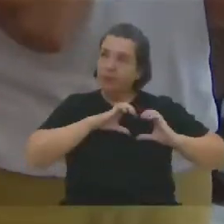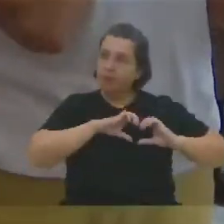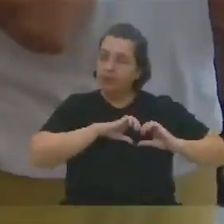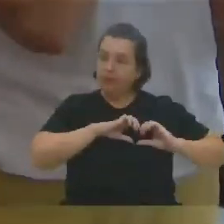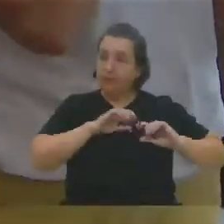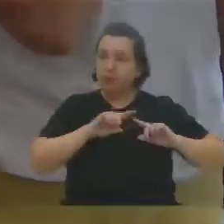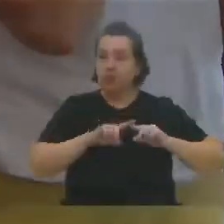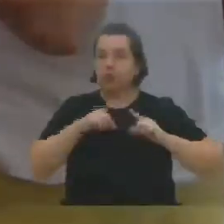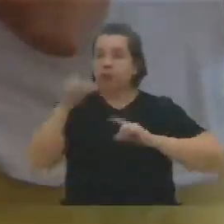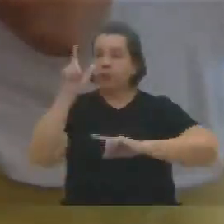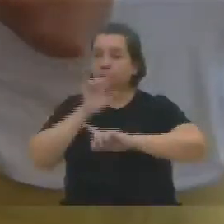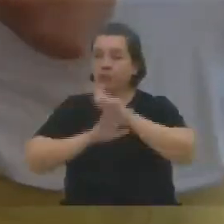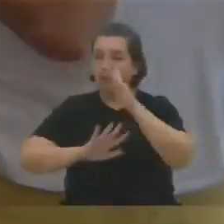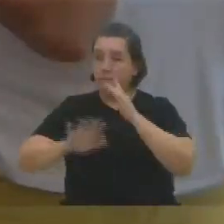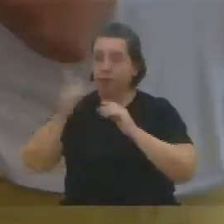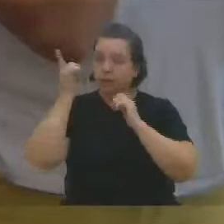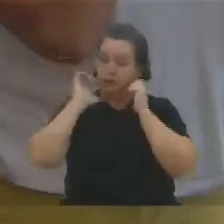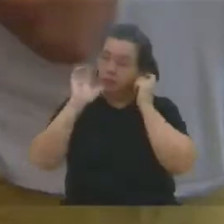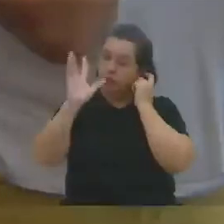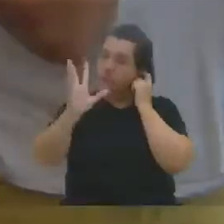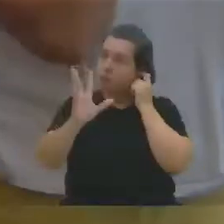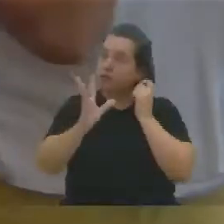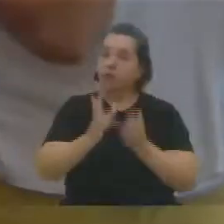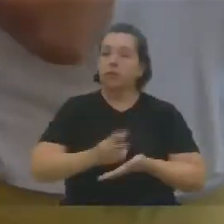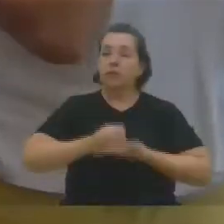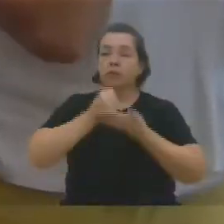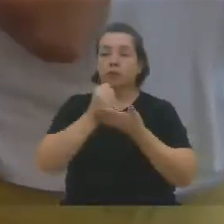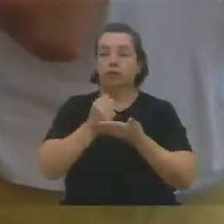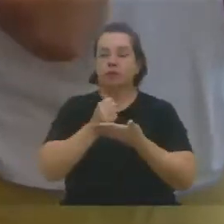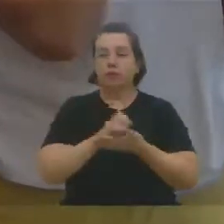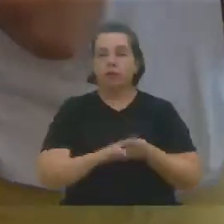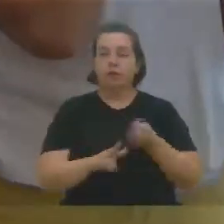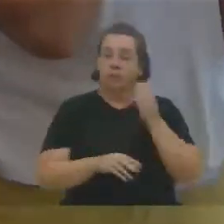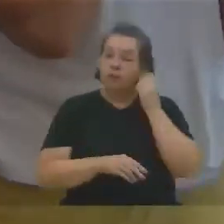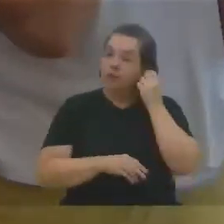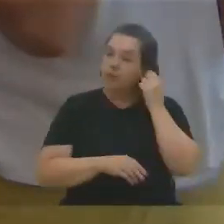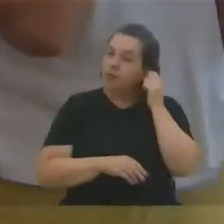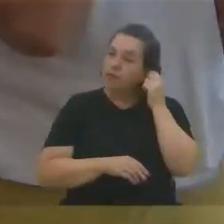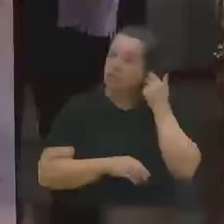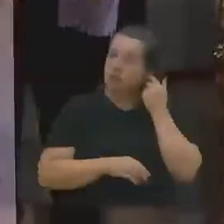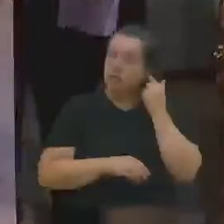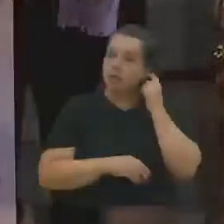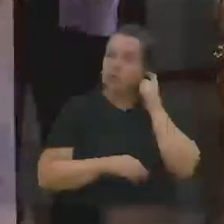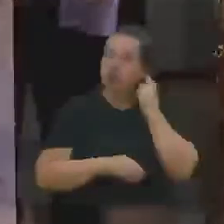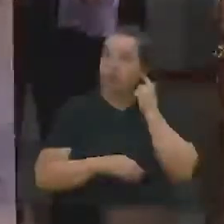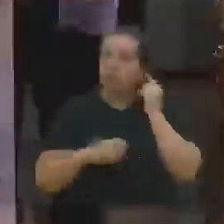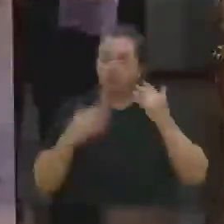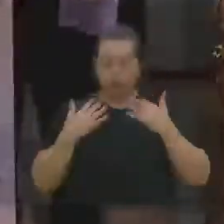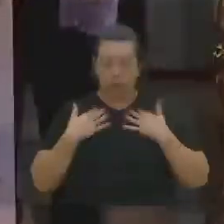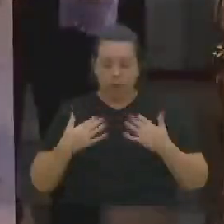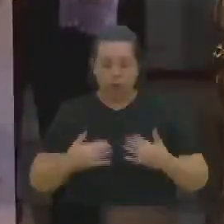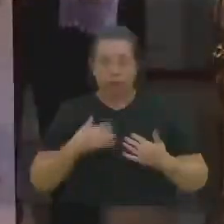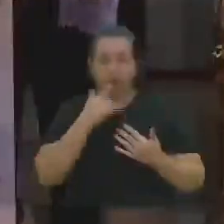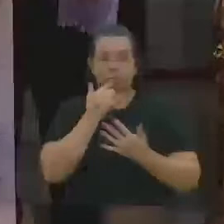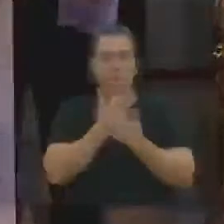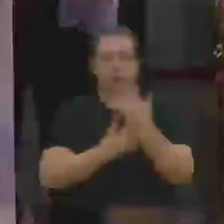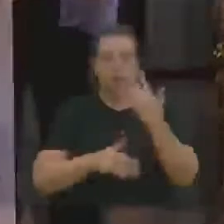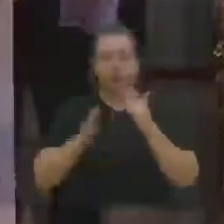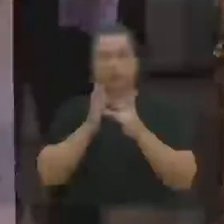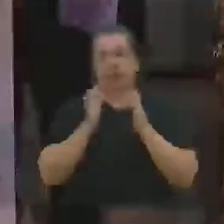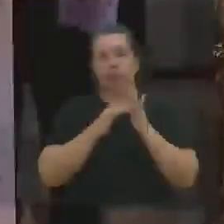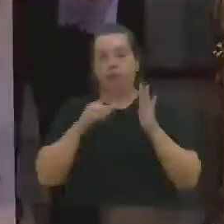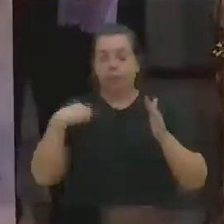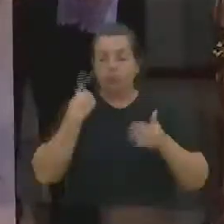minha morada, mas dizei uma palavra e serei salvo. Corpo e sangue do Cristo nos guarde para a